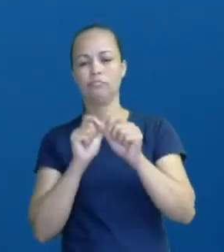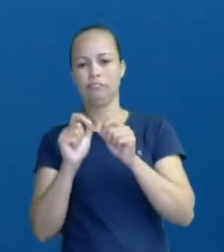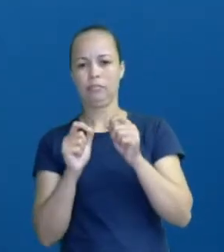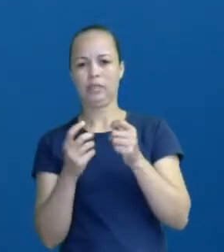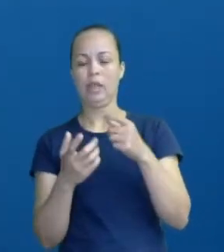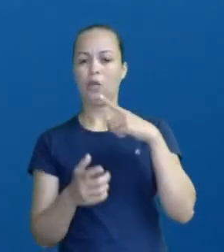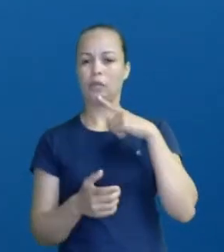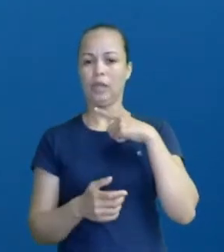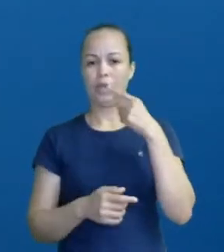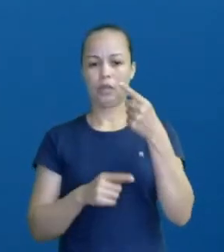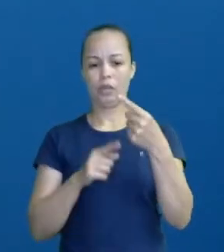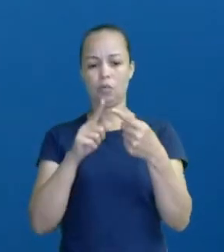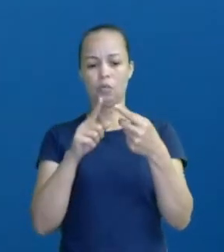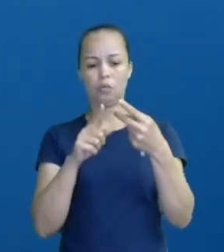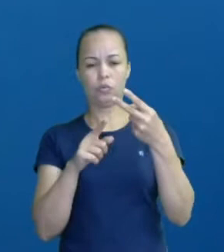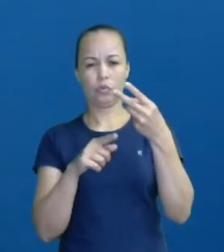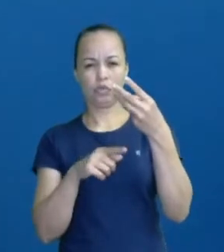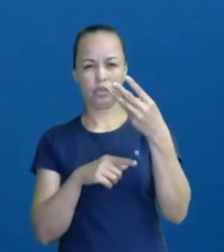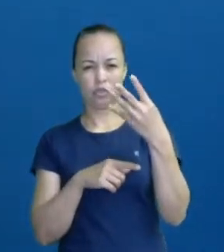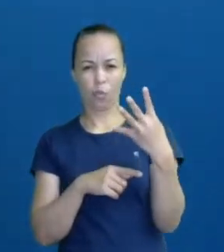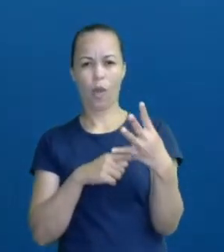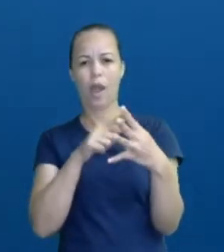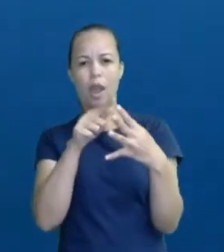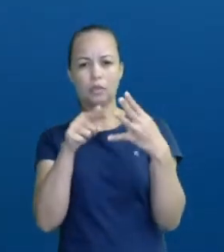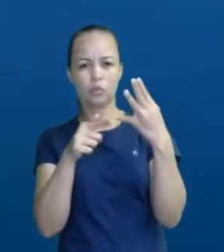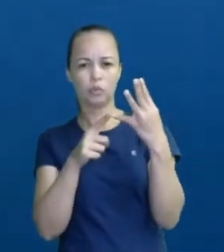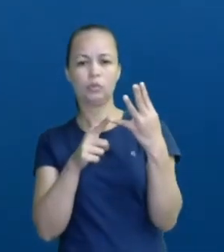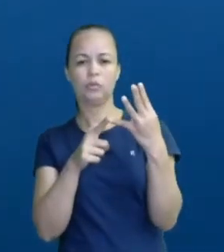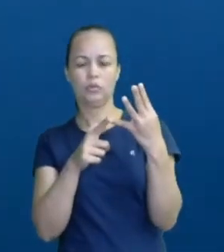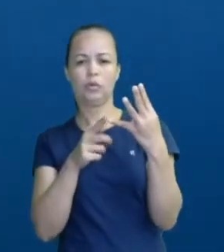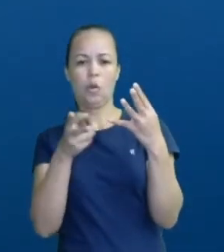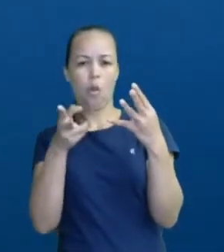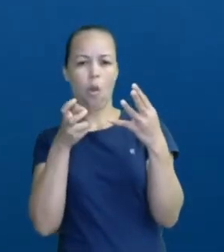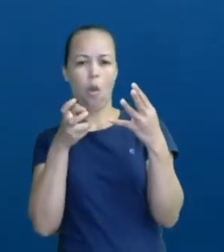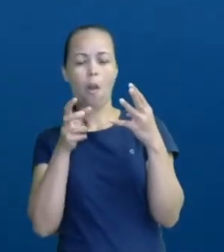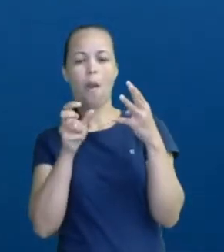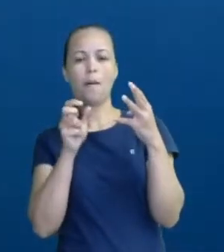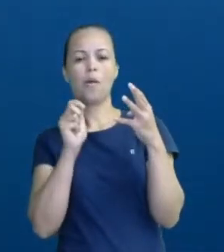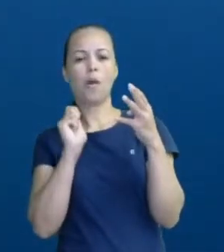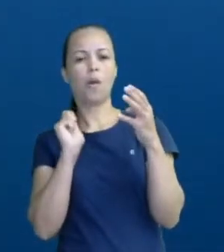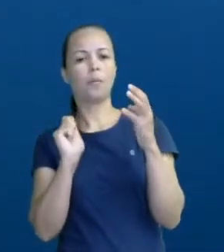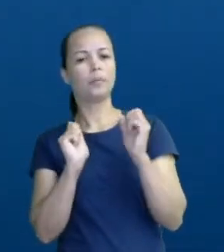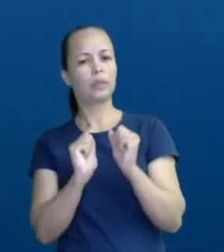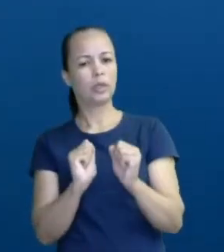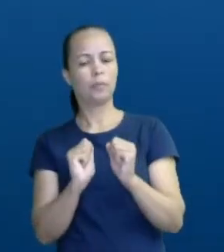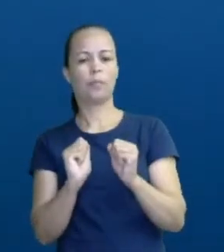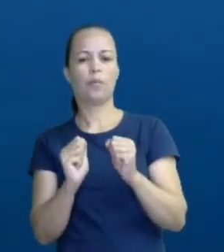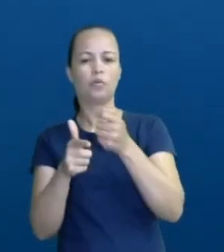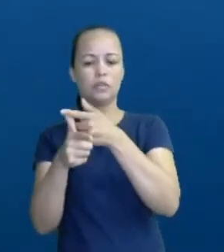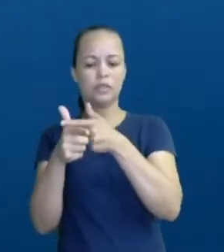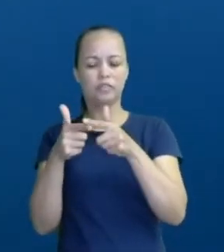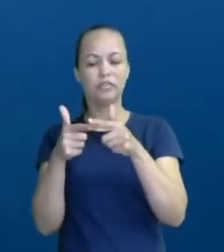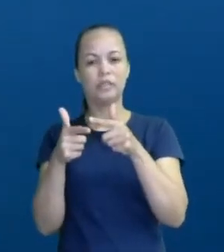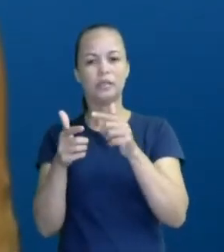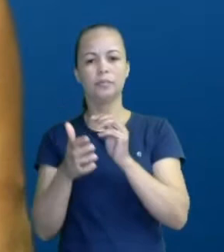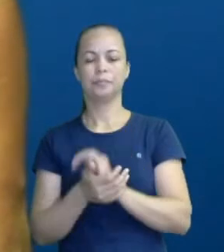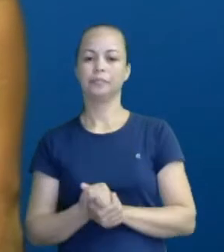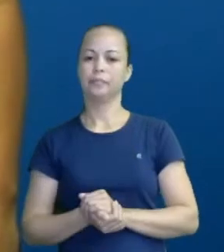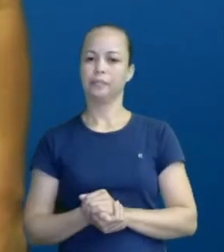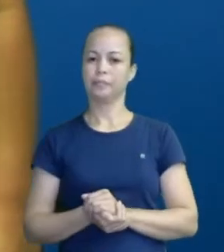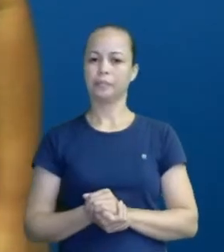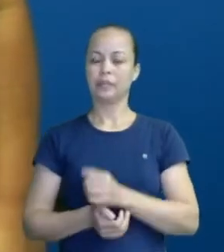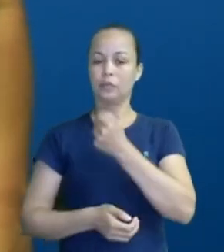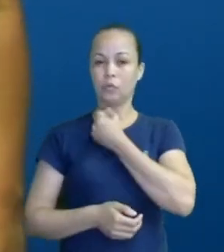tenho 1, 2, 3, 4. Eu tenho 4 opções de divisões para o número 10. Então, o número, se ele